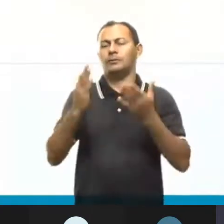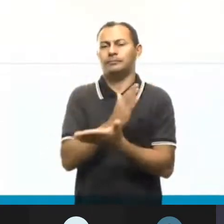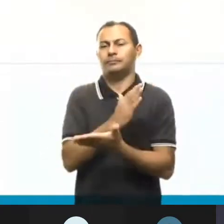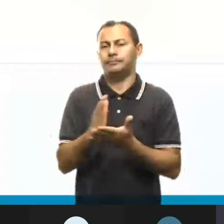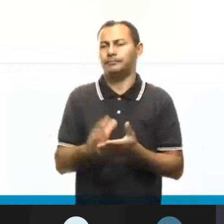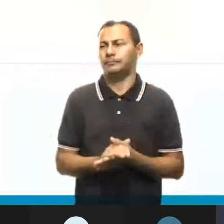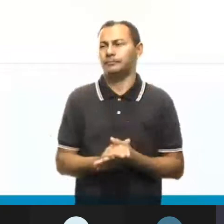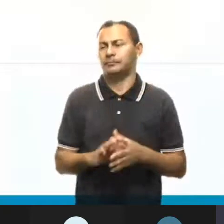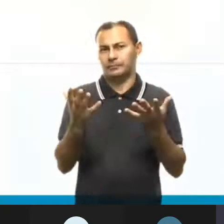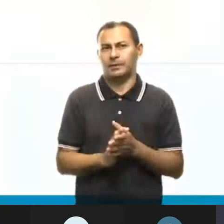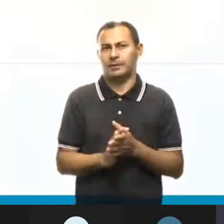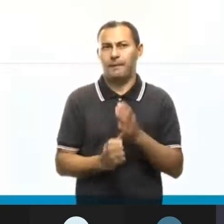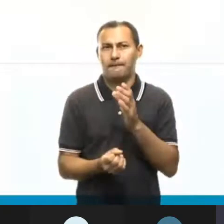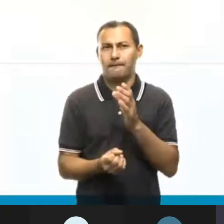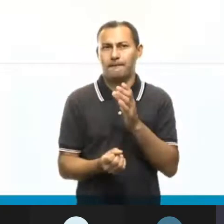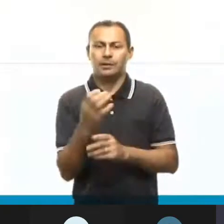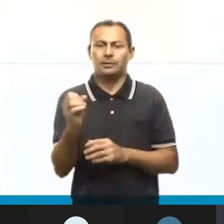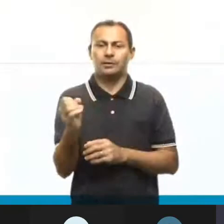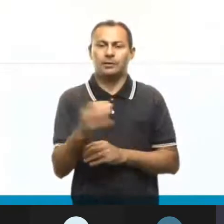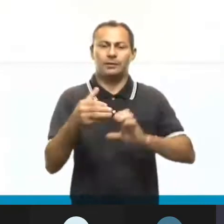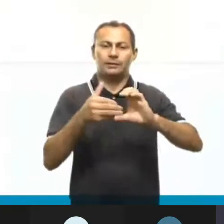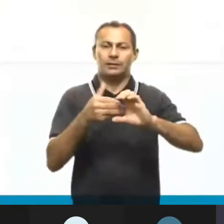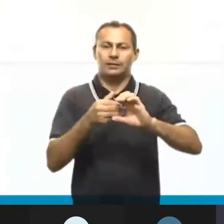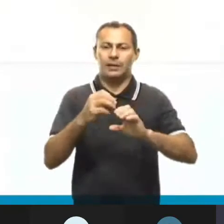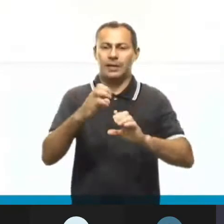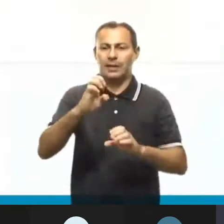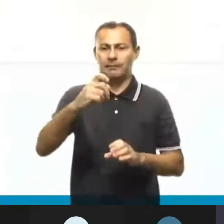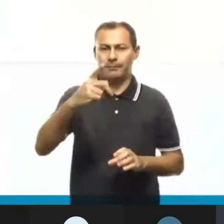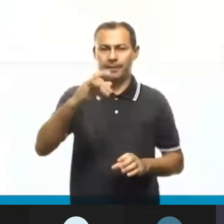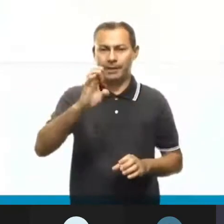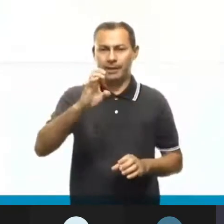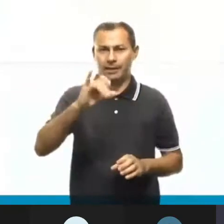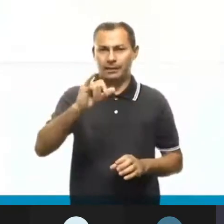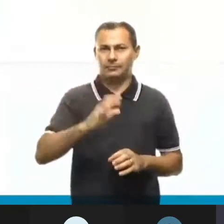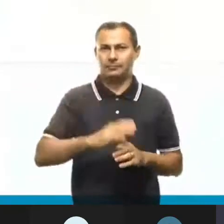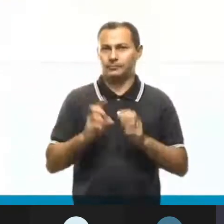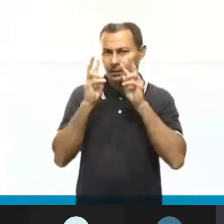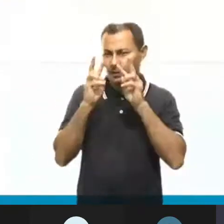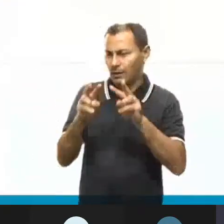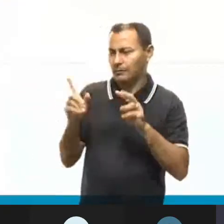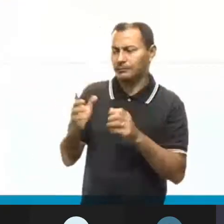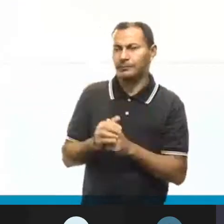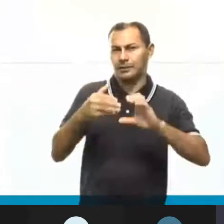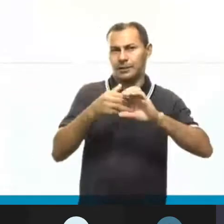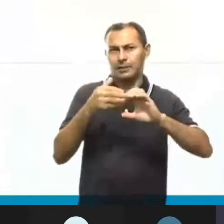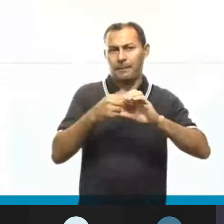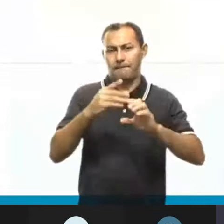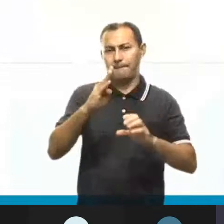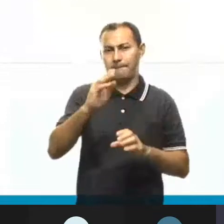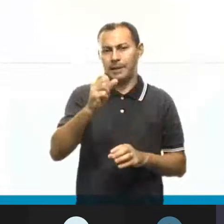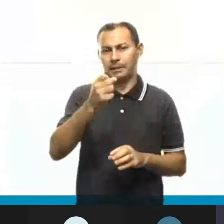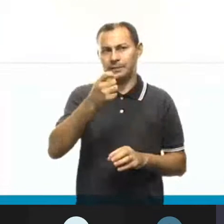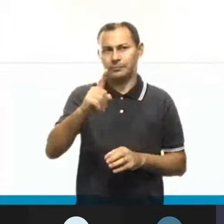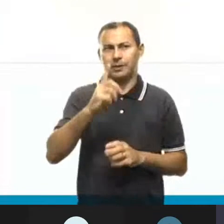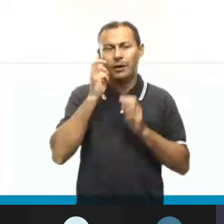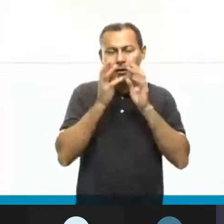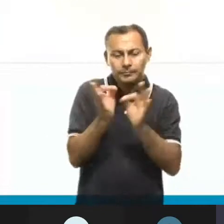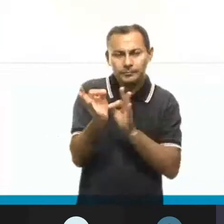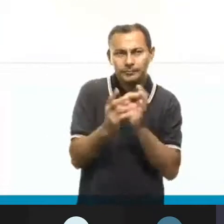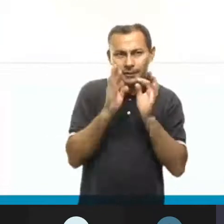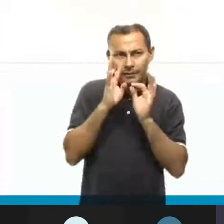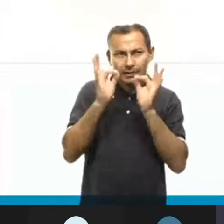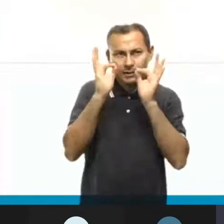elas se dividem, elas acabam produzindo novas células nesse epitélio, tá? Então, essas aqui, ó, são as células basais. Se a gente olhar aqui no